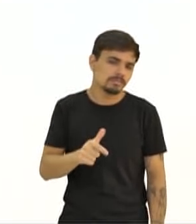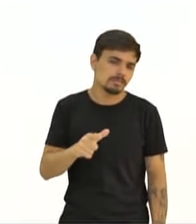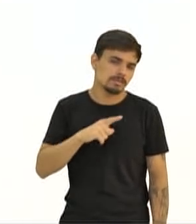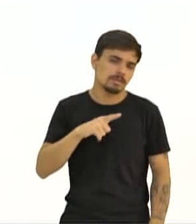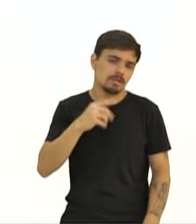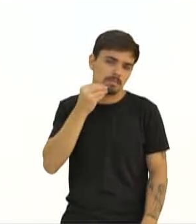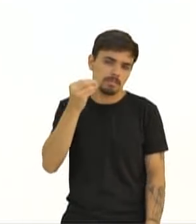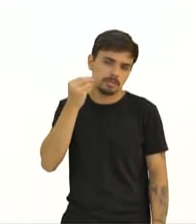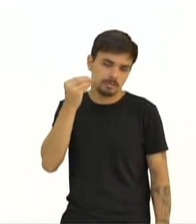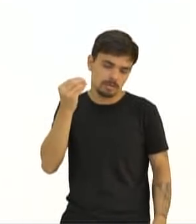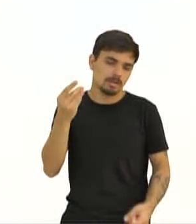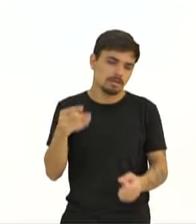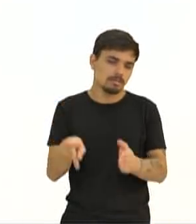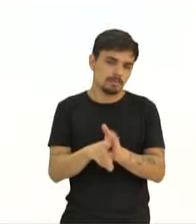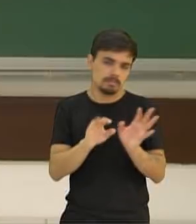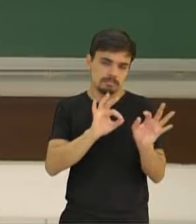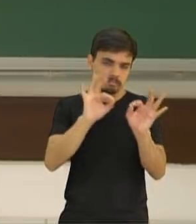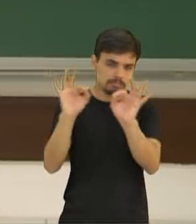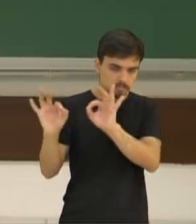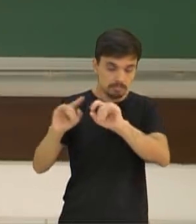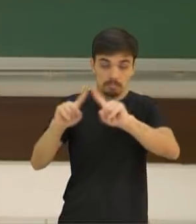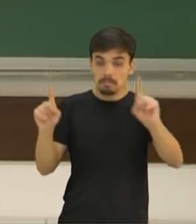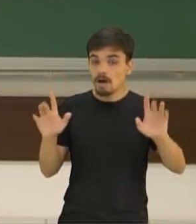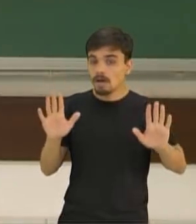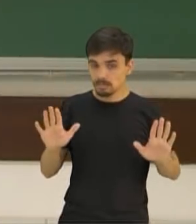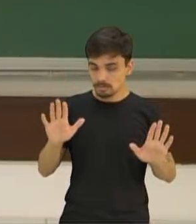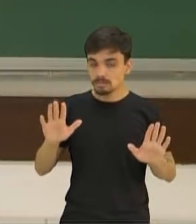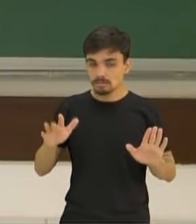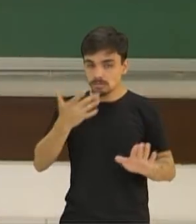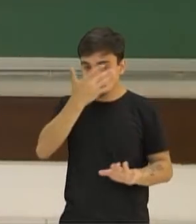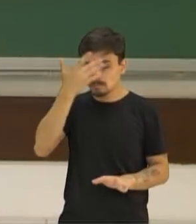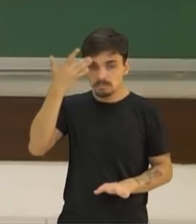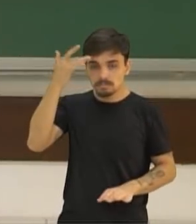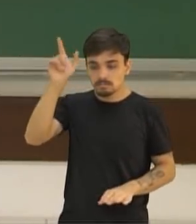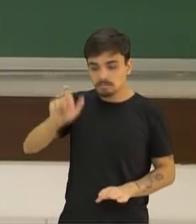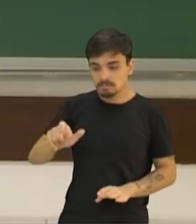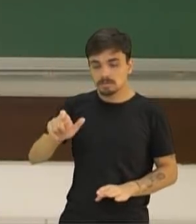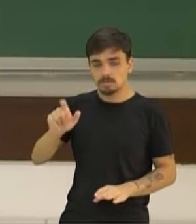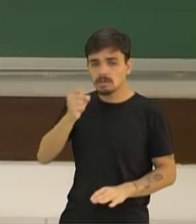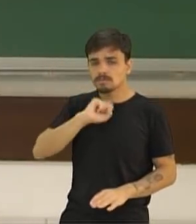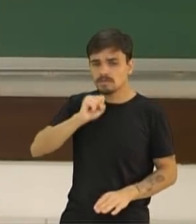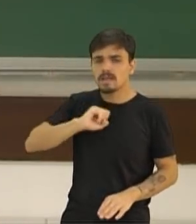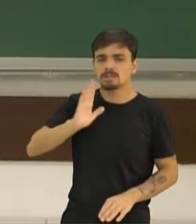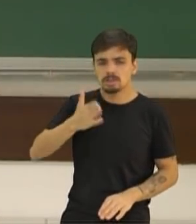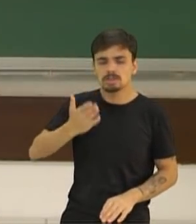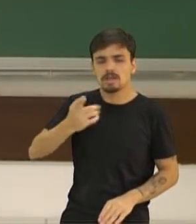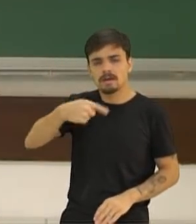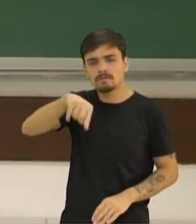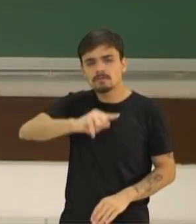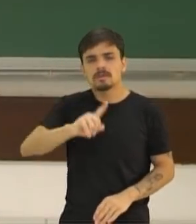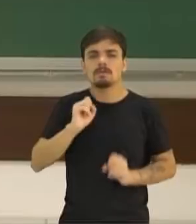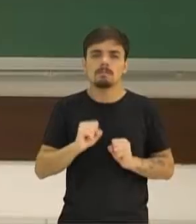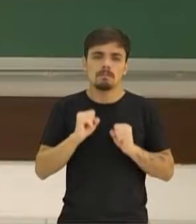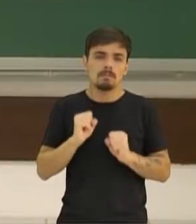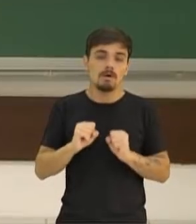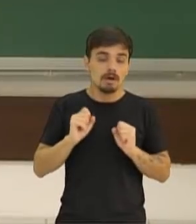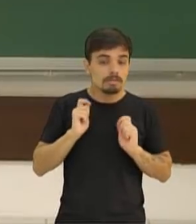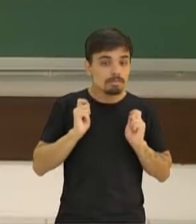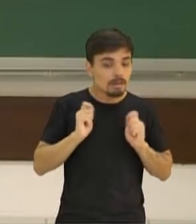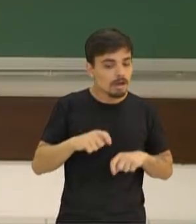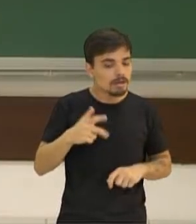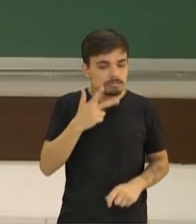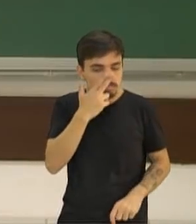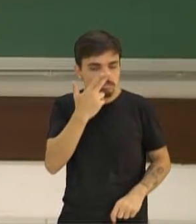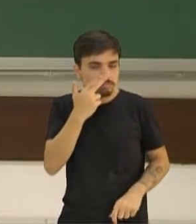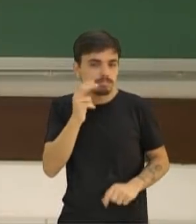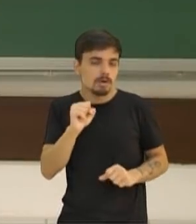a oportunidade de assistir. Mas pessoas, né, mais velhas que vocês, possivelmente,